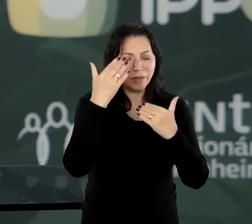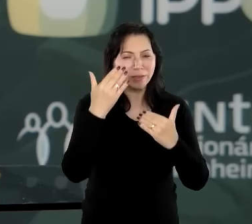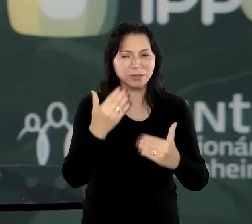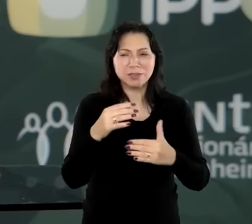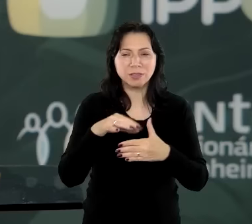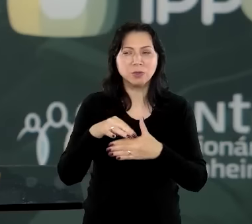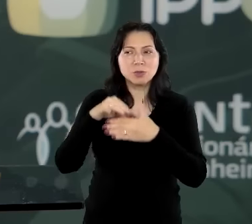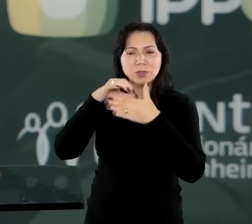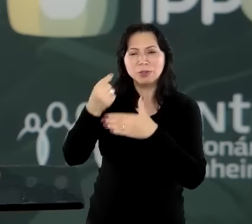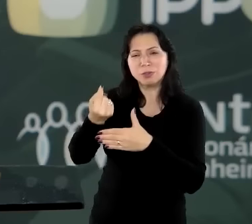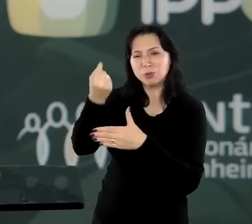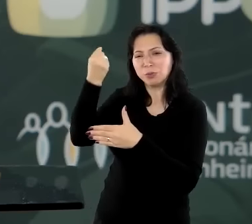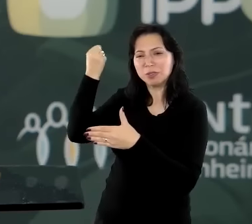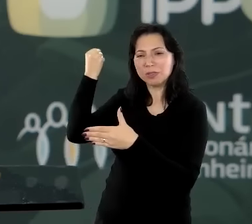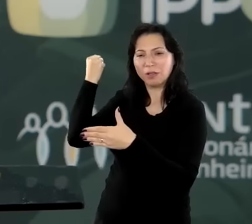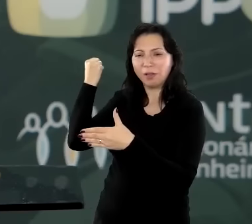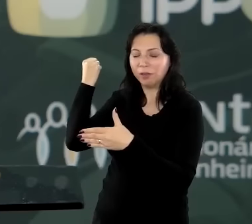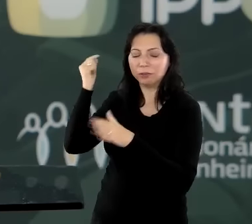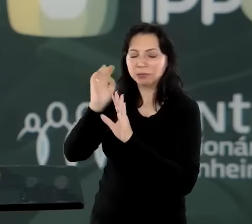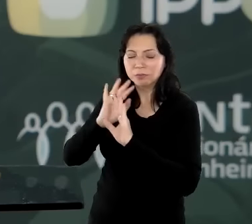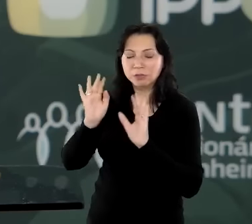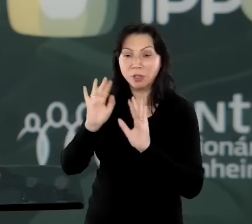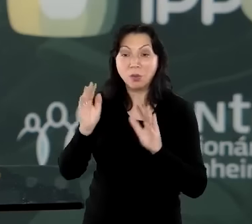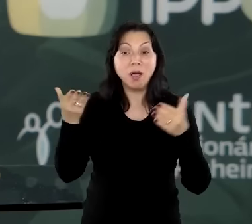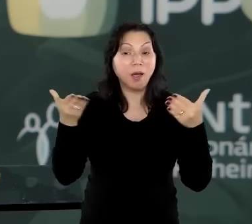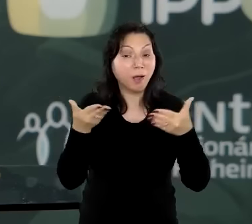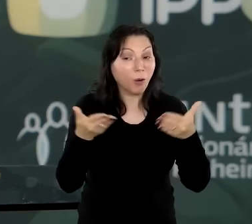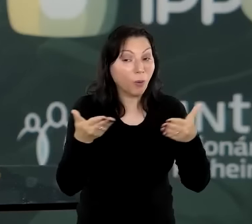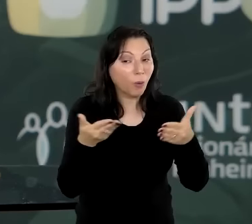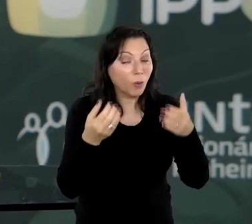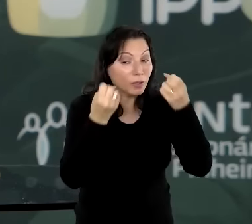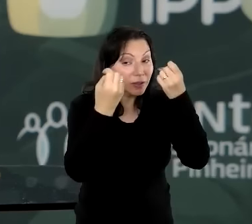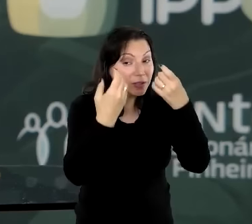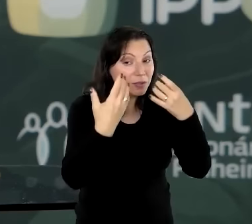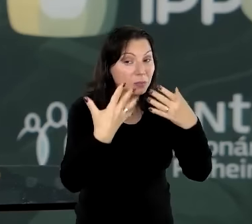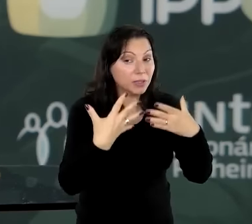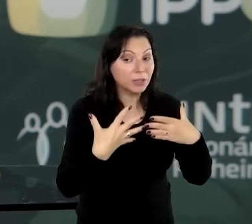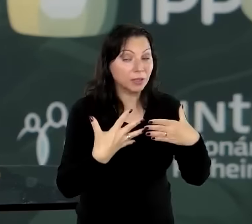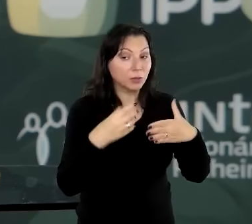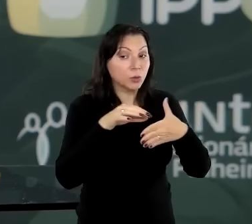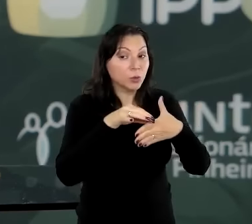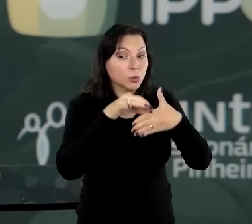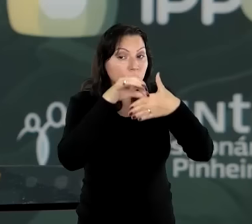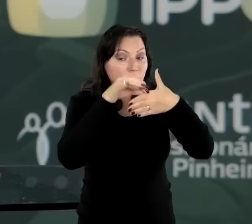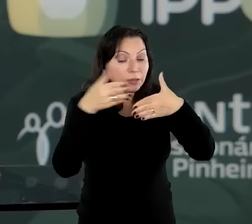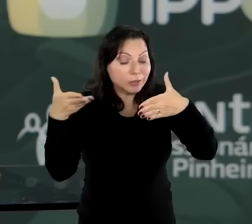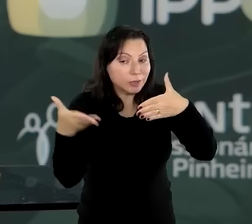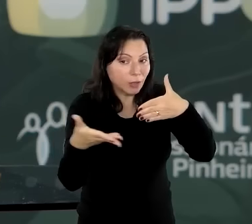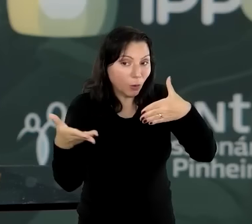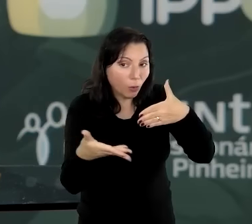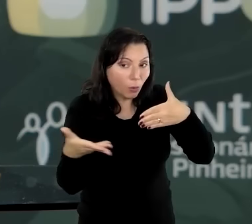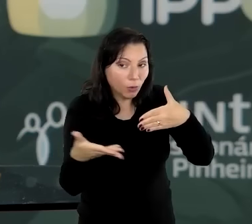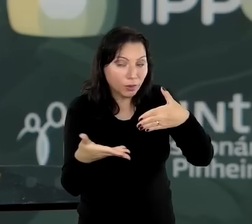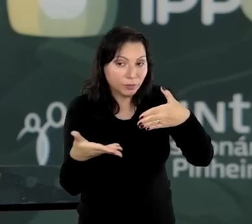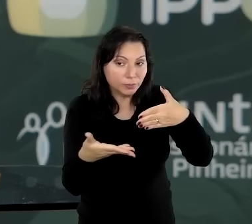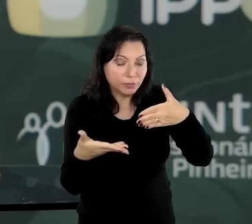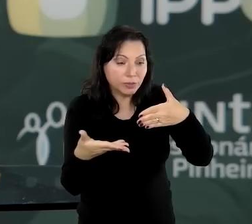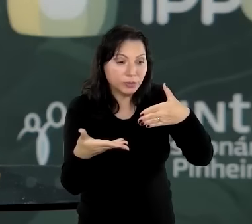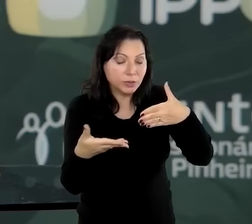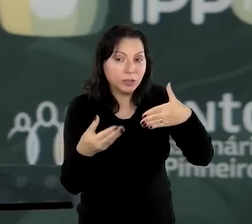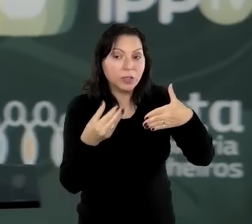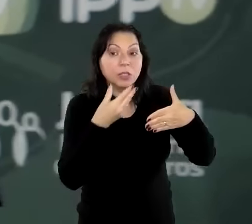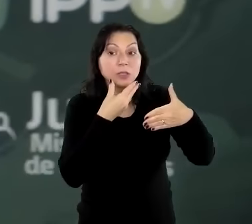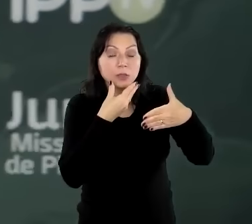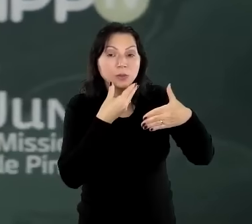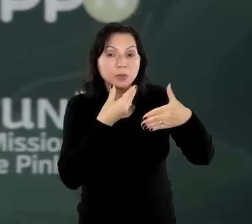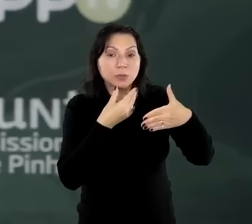fundadores, os pais que legaram um exemplo, não. Agora está falando de quem está cuidando da igreja no momento. E ele está dizendo para os